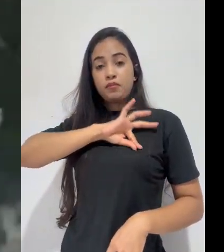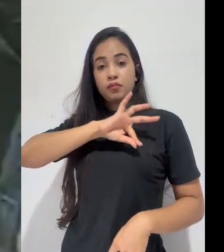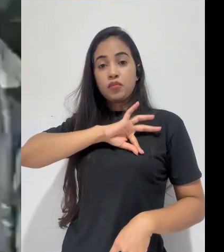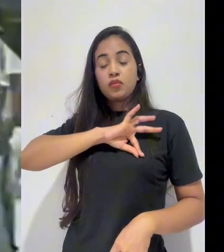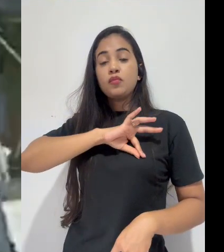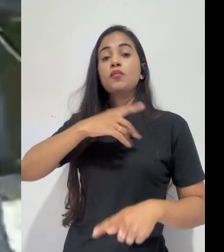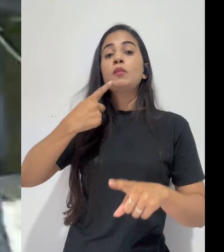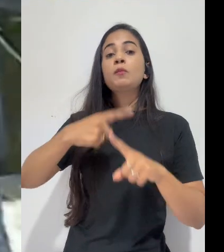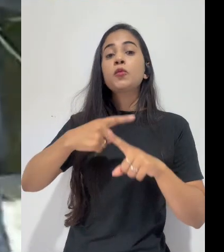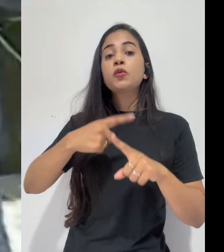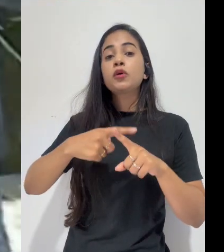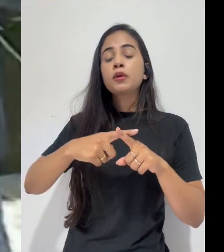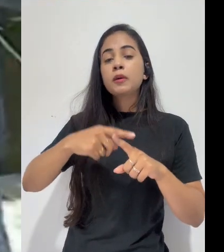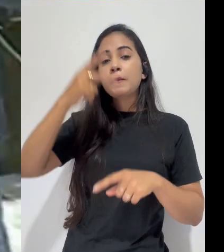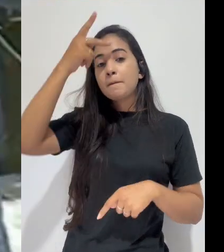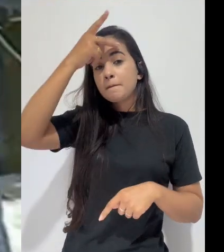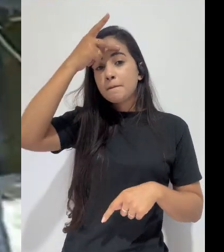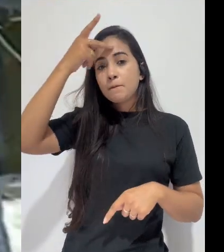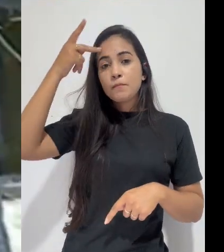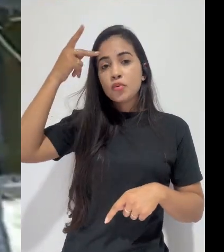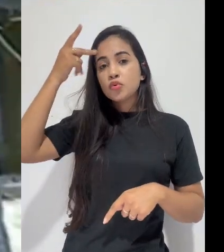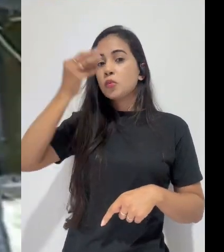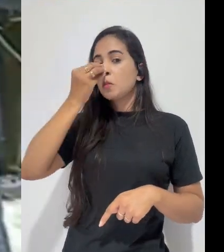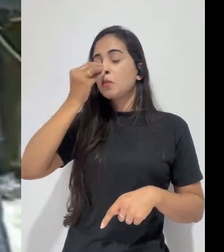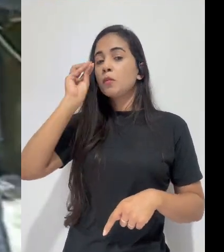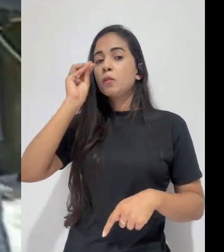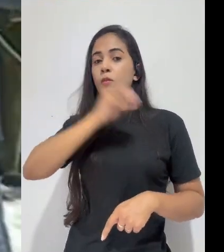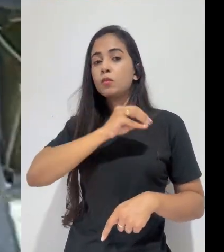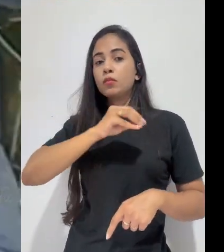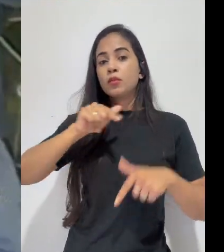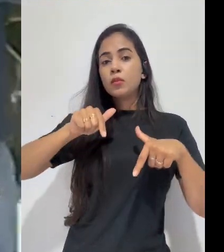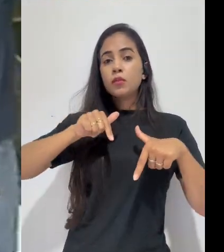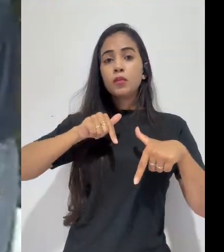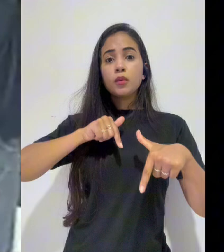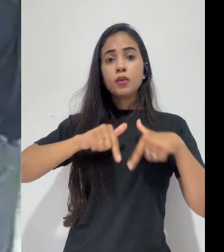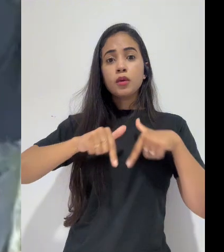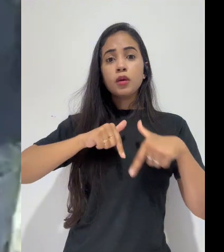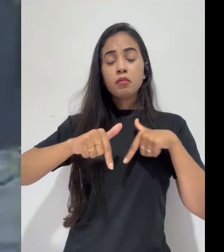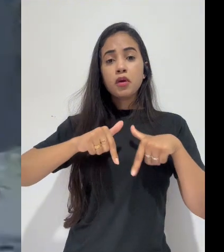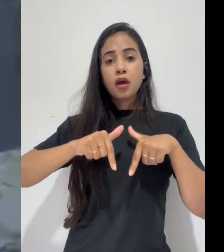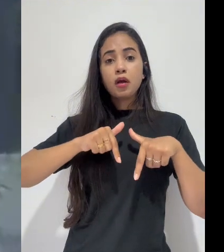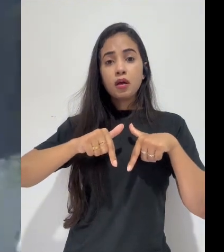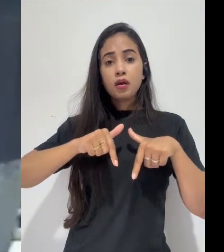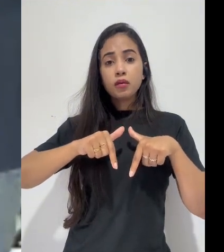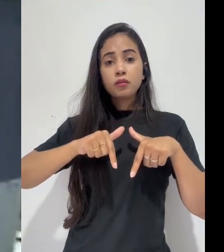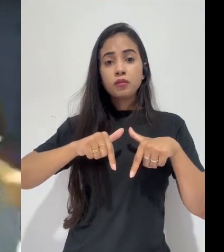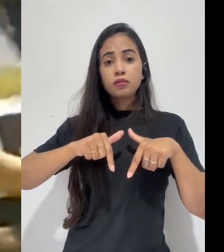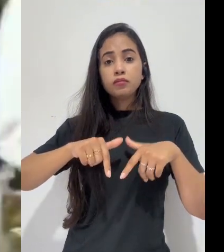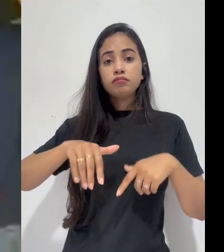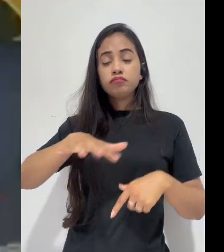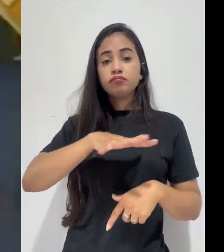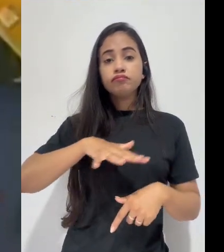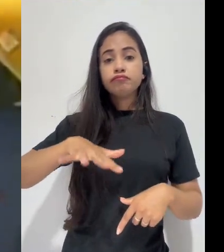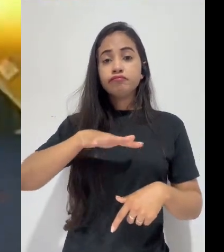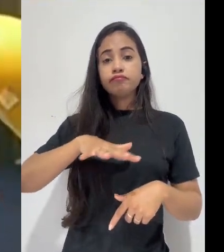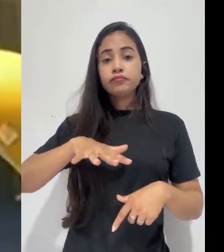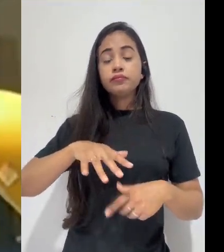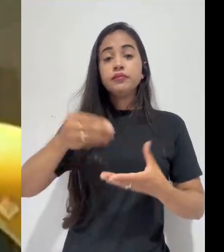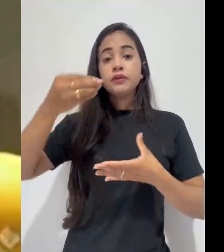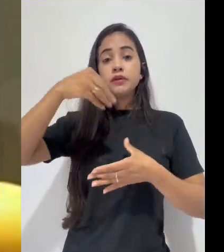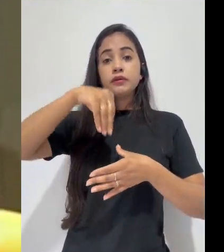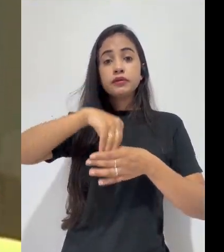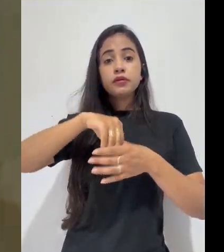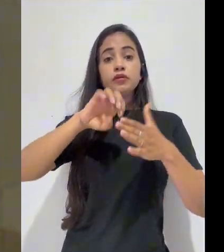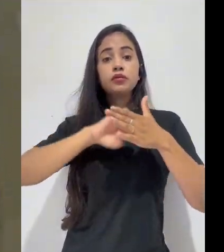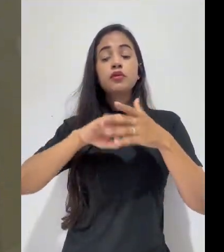São Paulo, denunciando que foi recusada para a vaga de auxiliar administrativa pela Agência de Emprego Global Trabalho